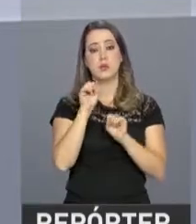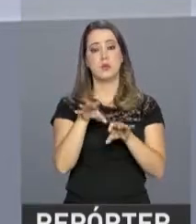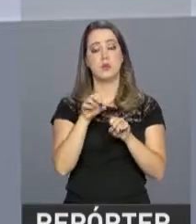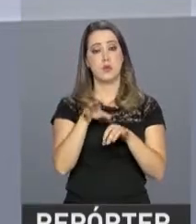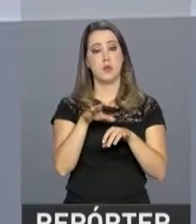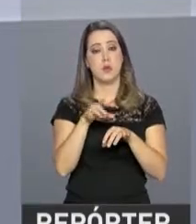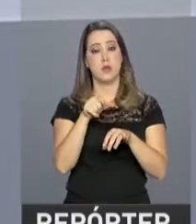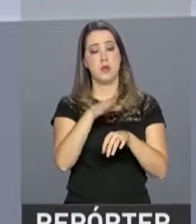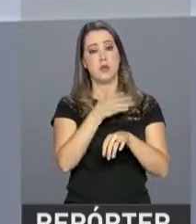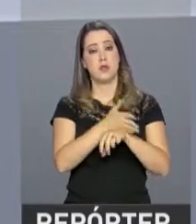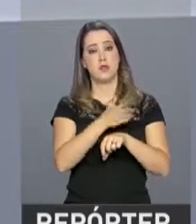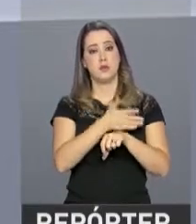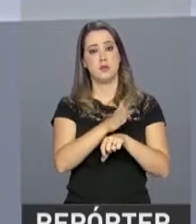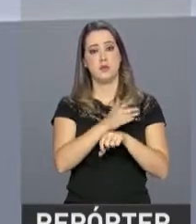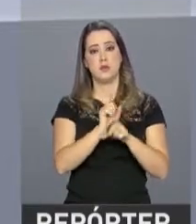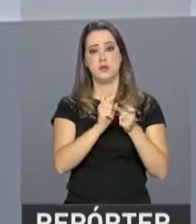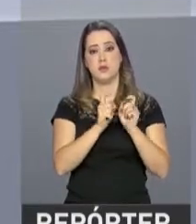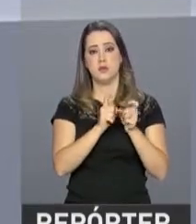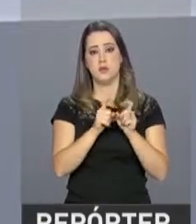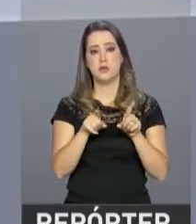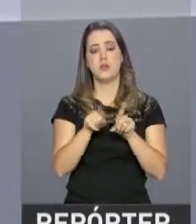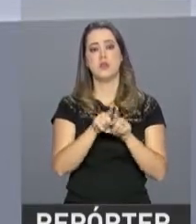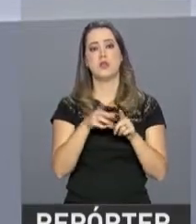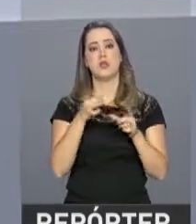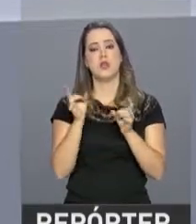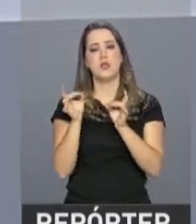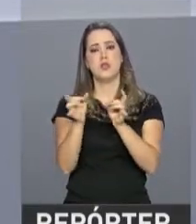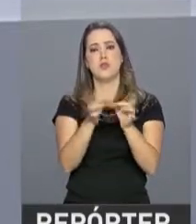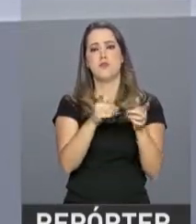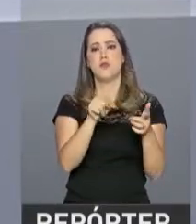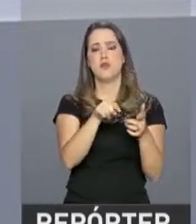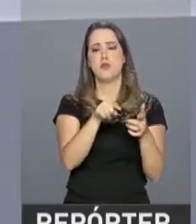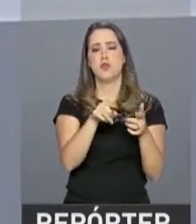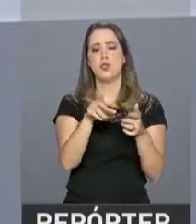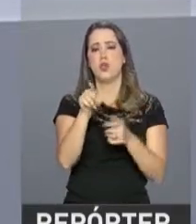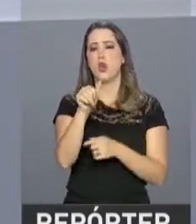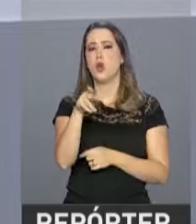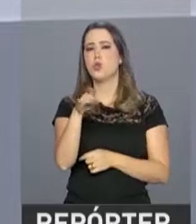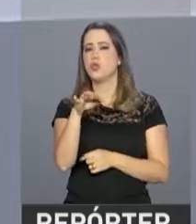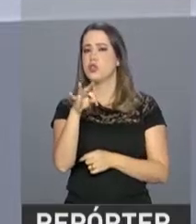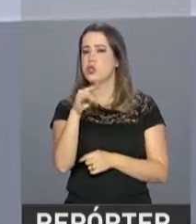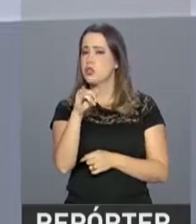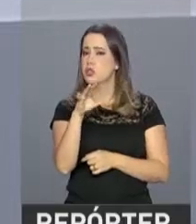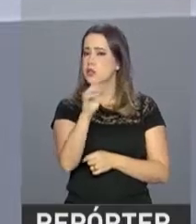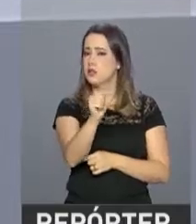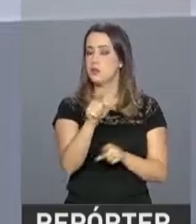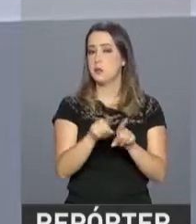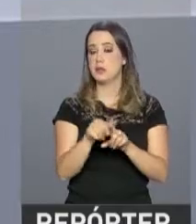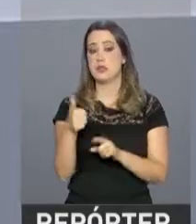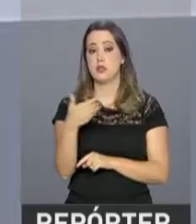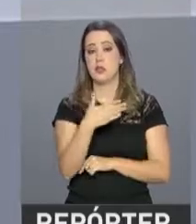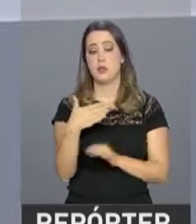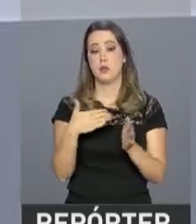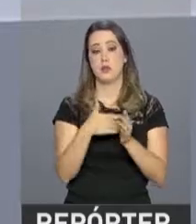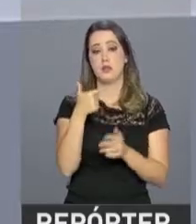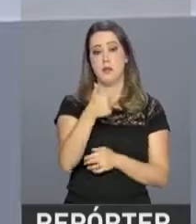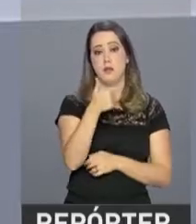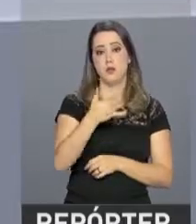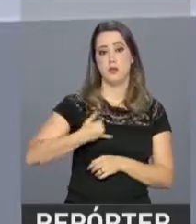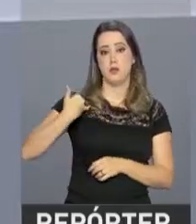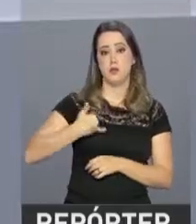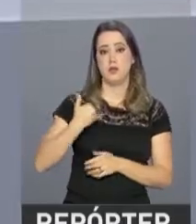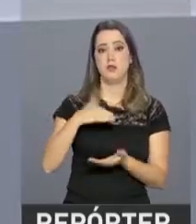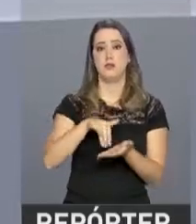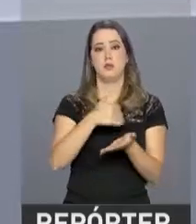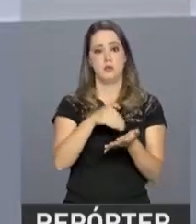para formação de assistente administrativo e assistente de logística. O candidato deve ter entre 14 e 22